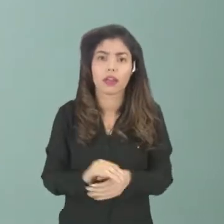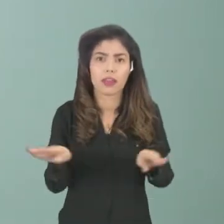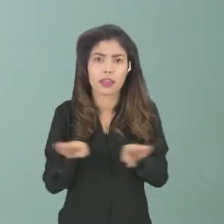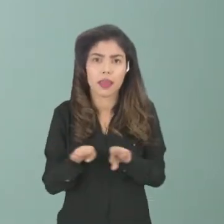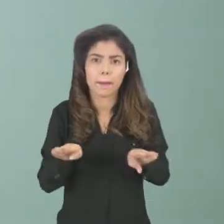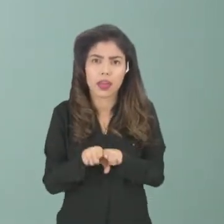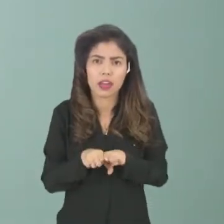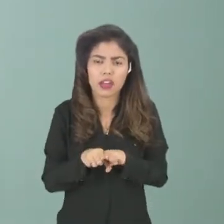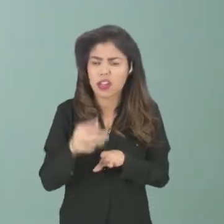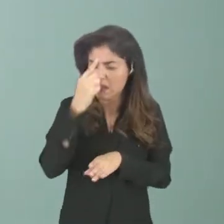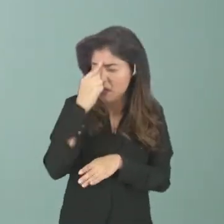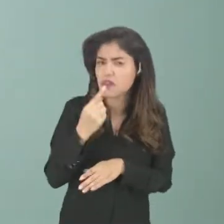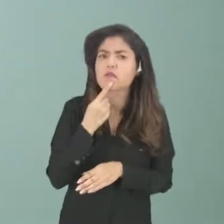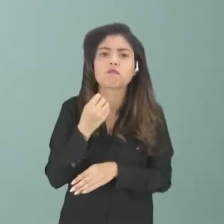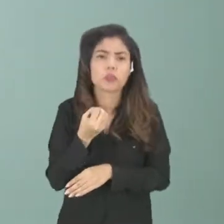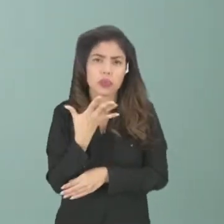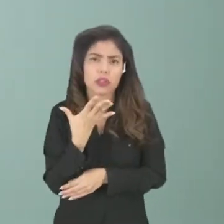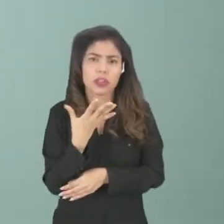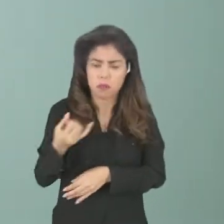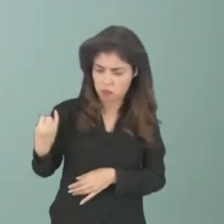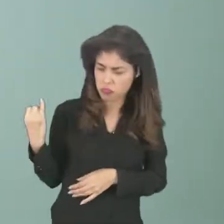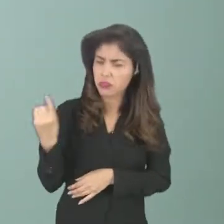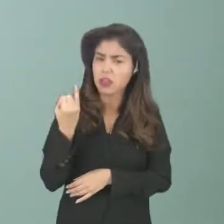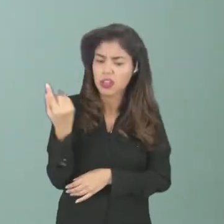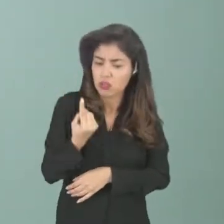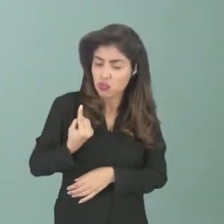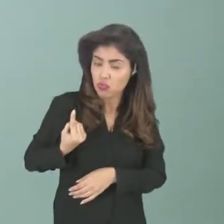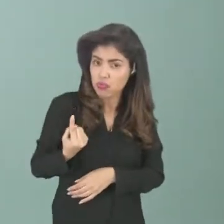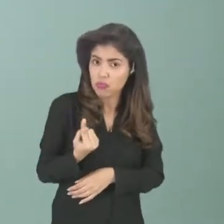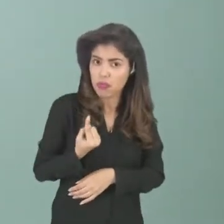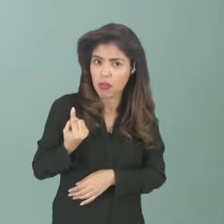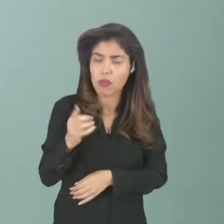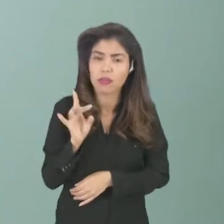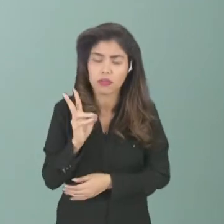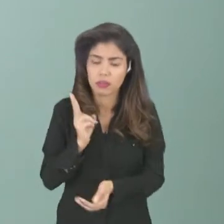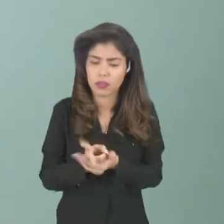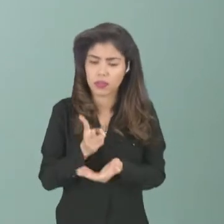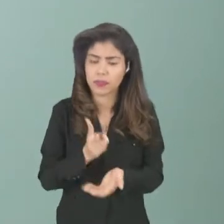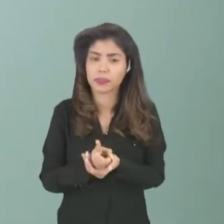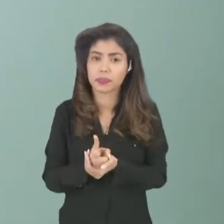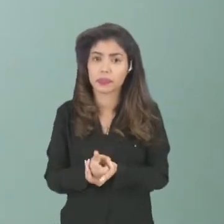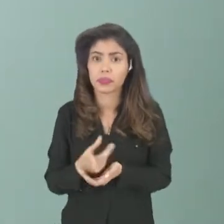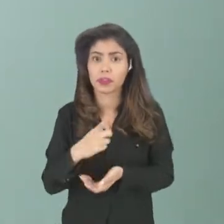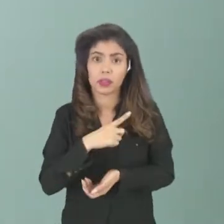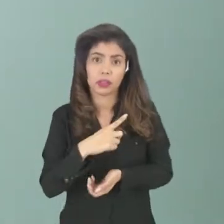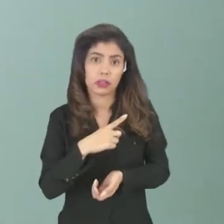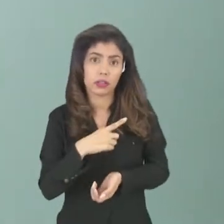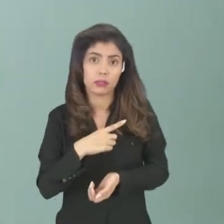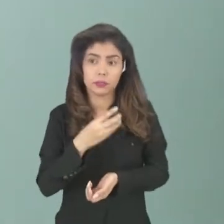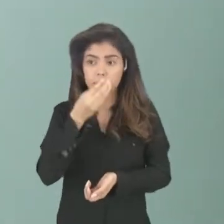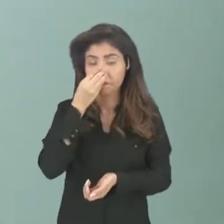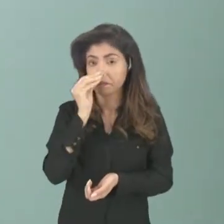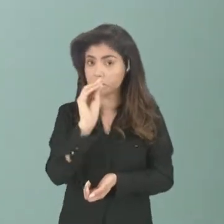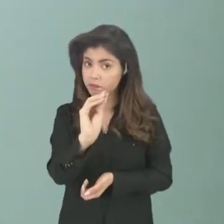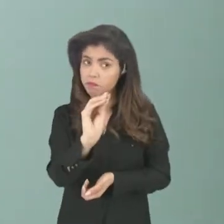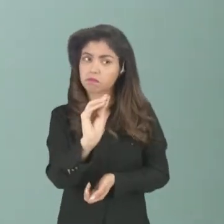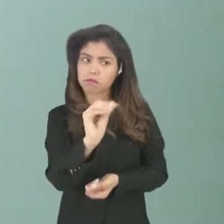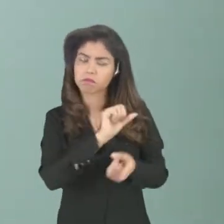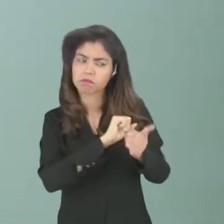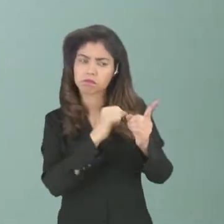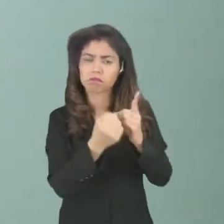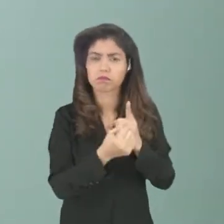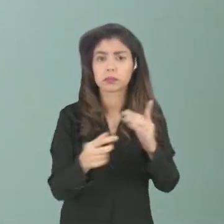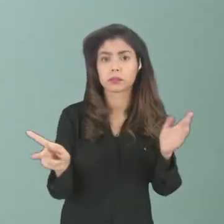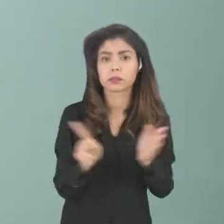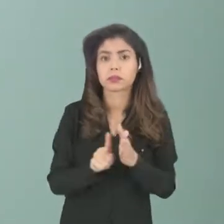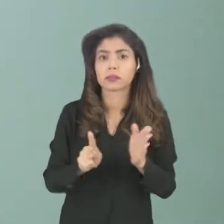figura muito, muito especial. Ele era meio solitário, ele gostava de andar sozinho, ele tinha desprezo pela sociedade, porque